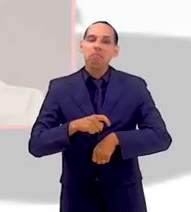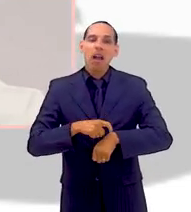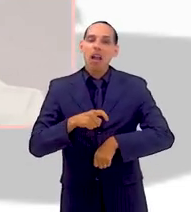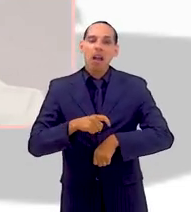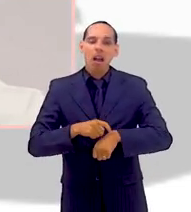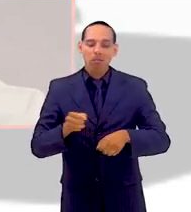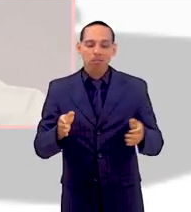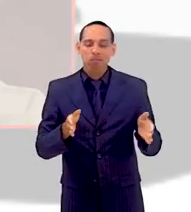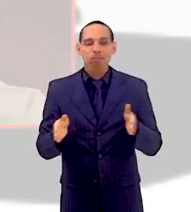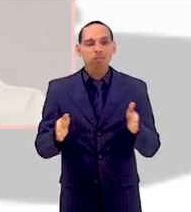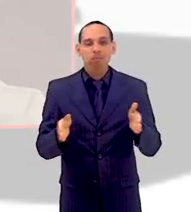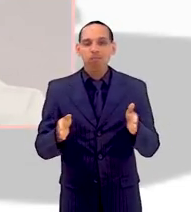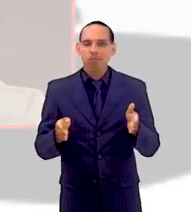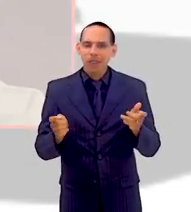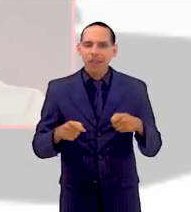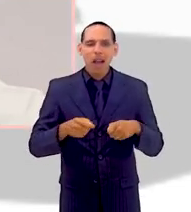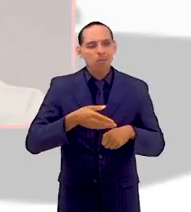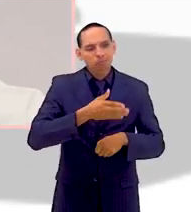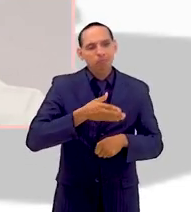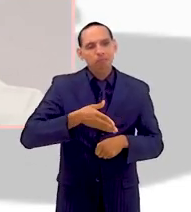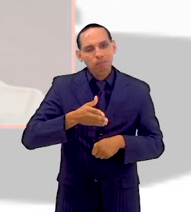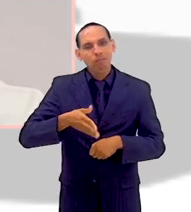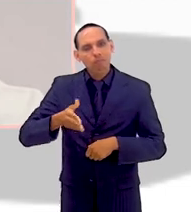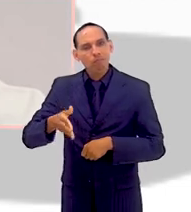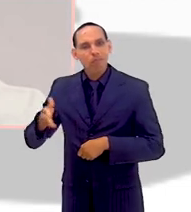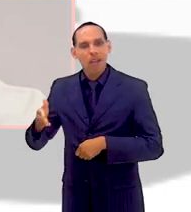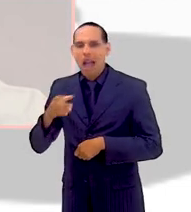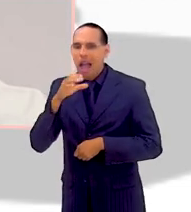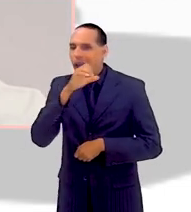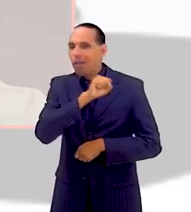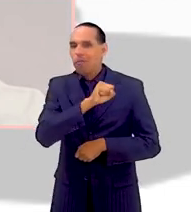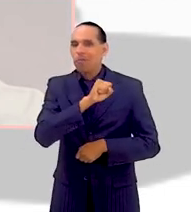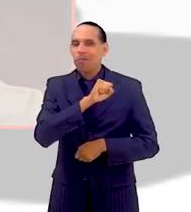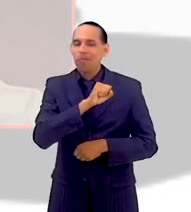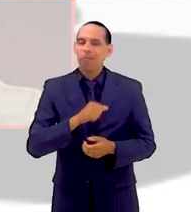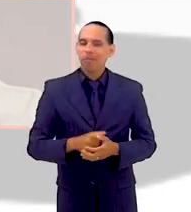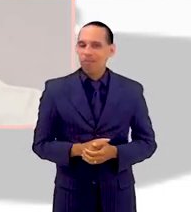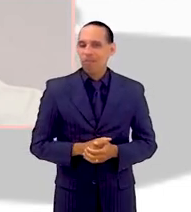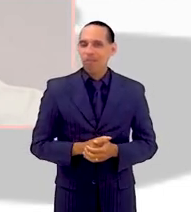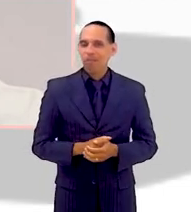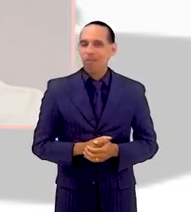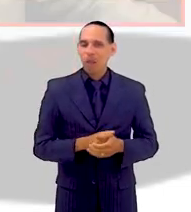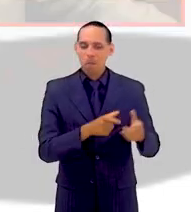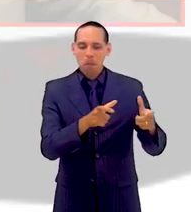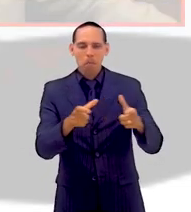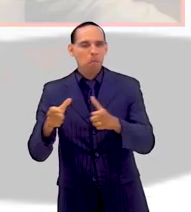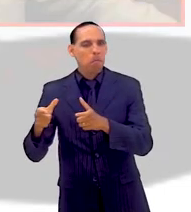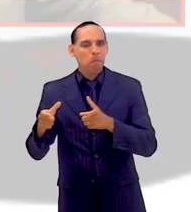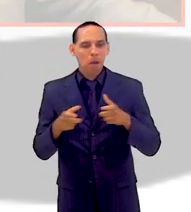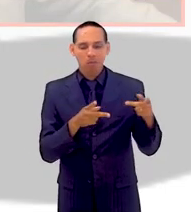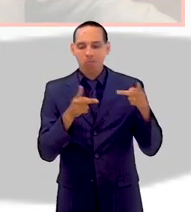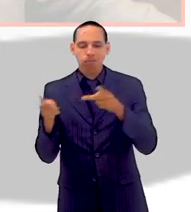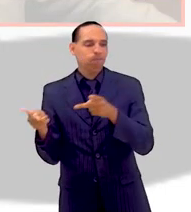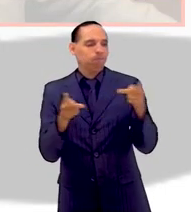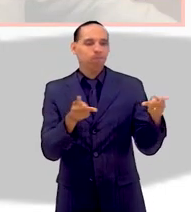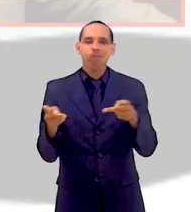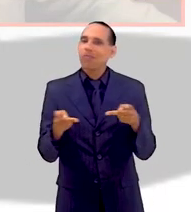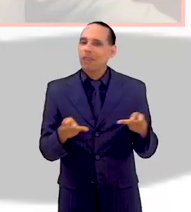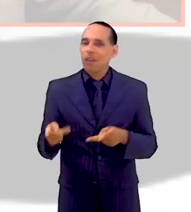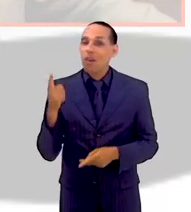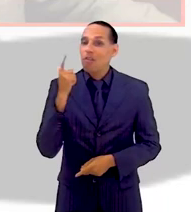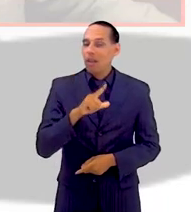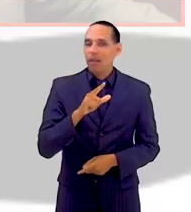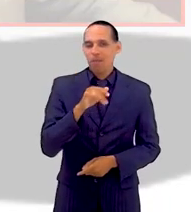de destinação turística, que você possa se deslocar para o estado, acessar majoritariamente quase todos esses destinos. Eu acho que a partir